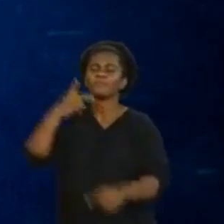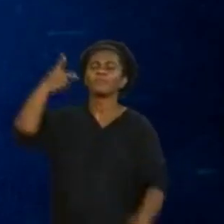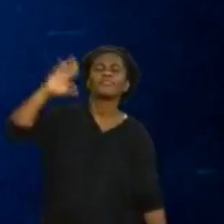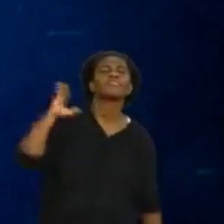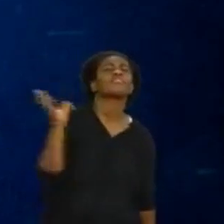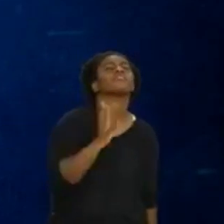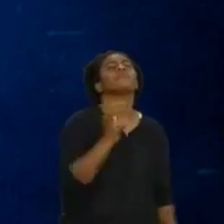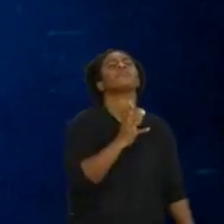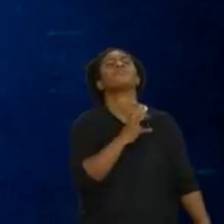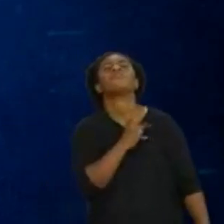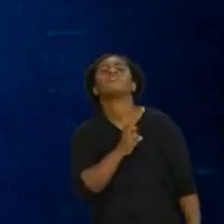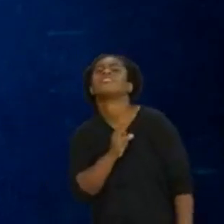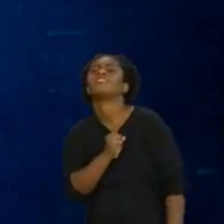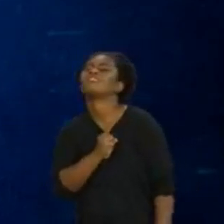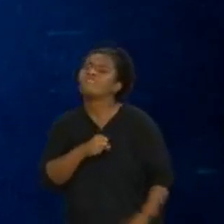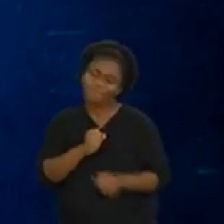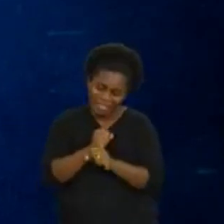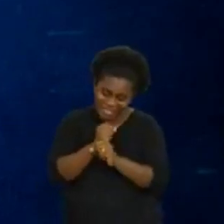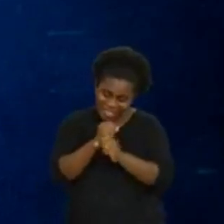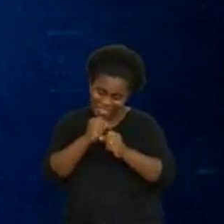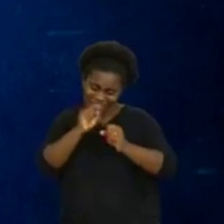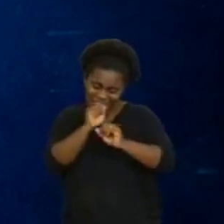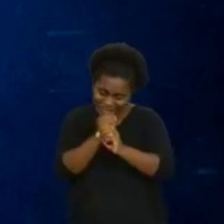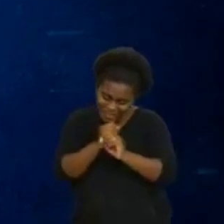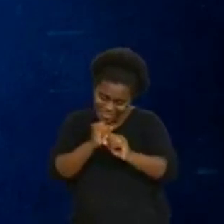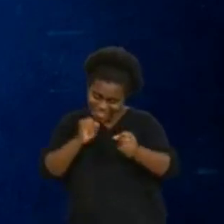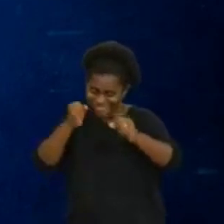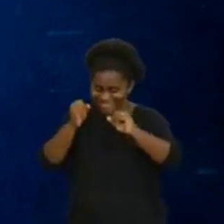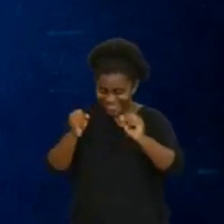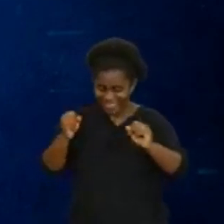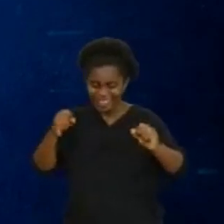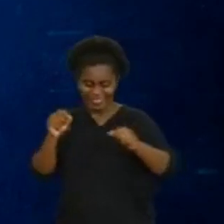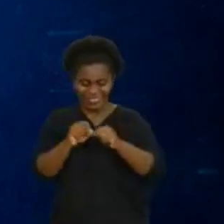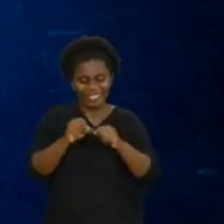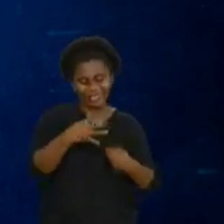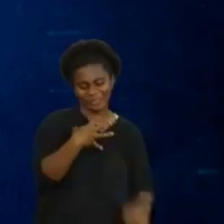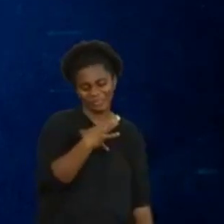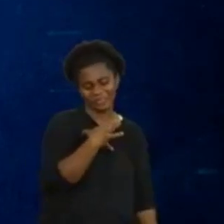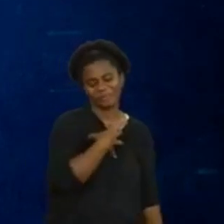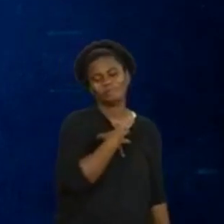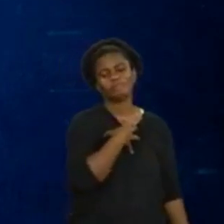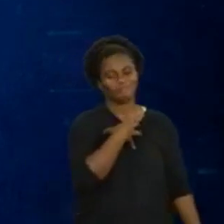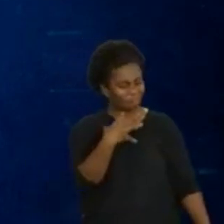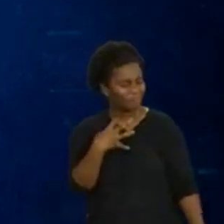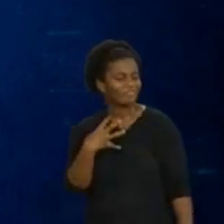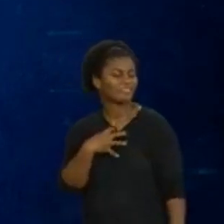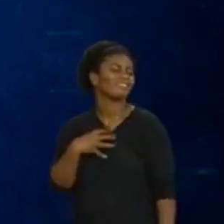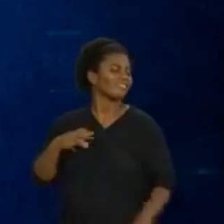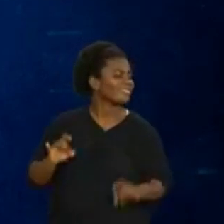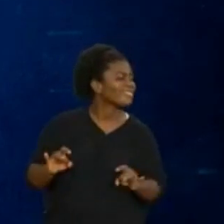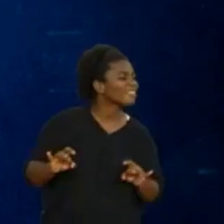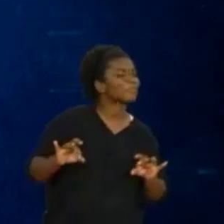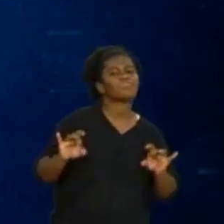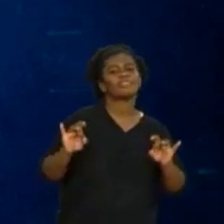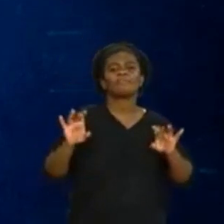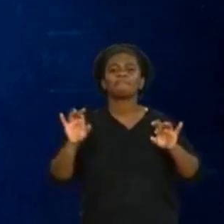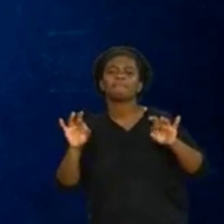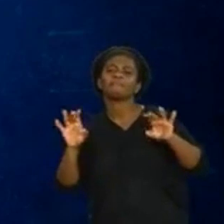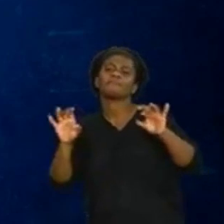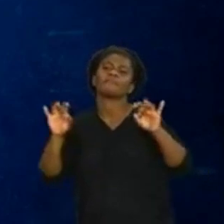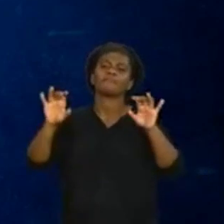Seu amor. Seu amor é sobrenatural. Faz com que eu me sinta